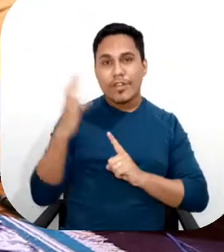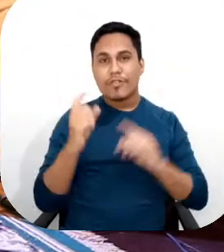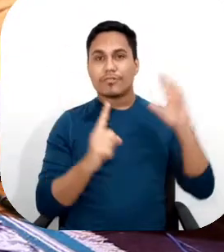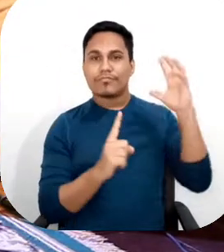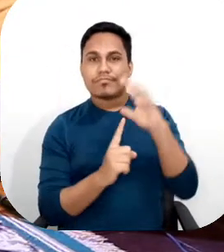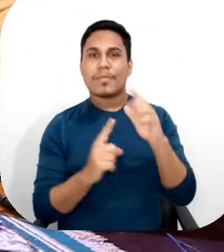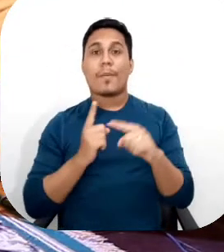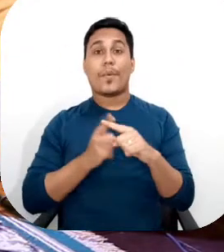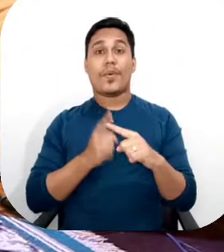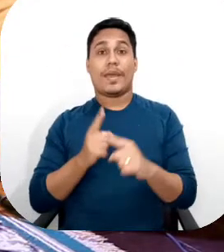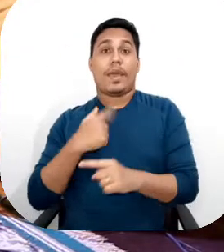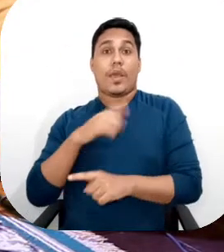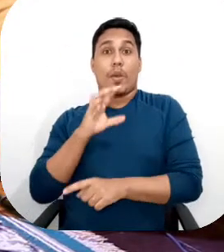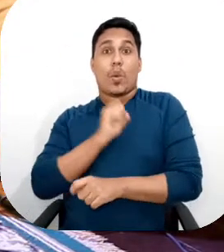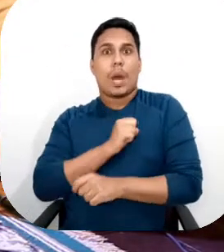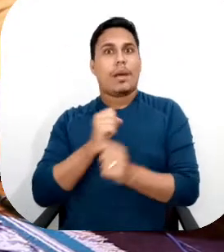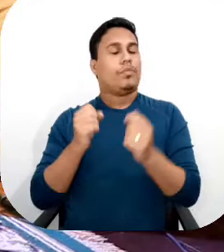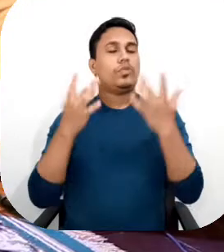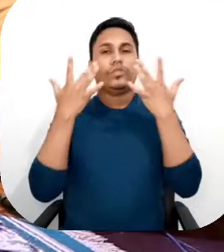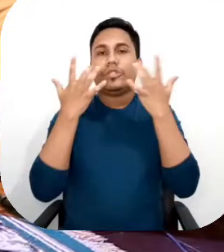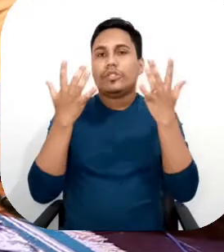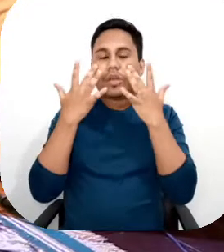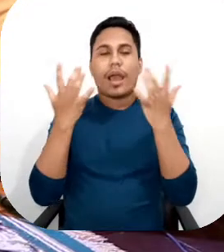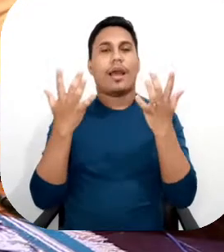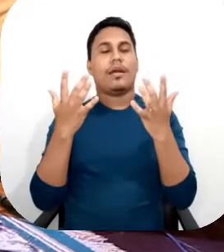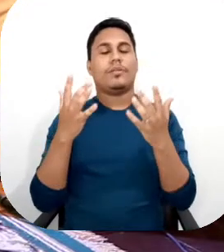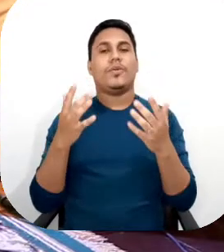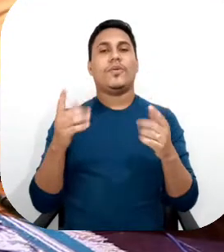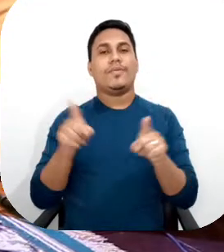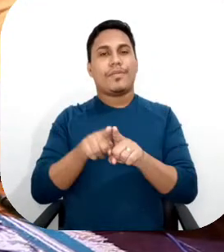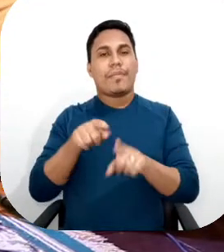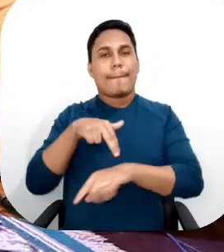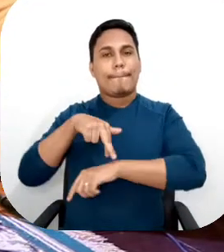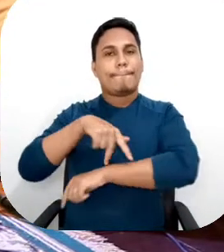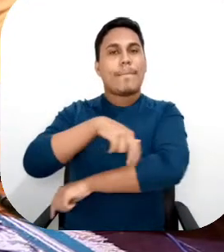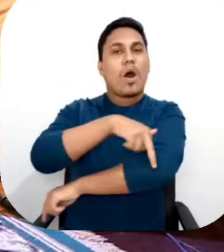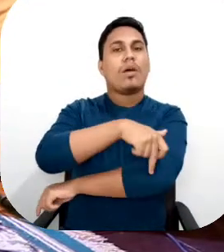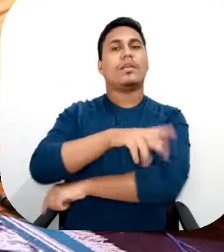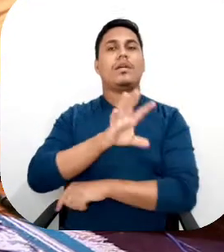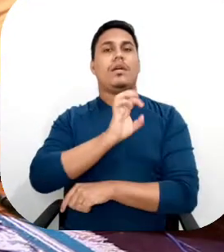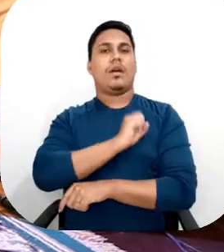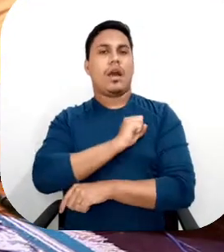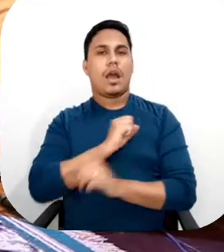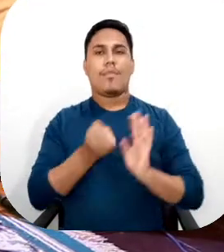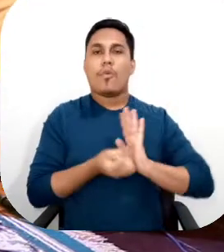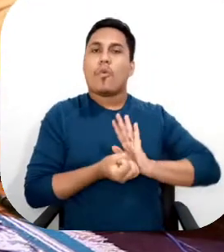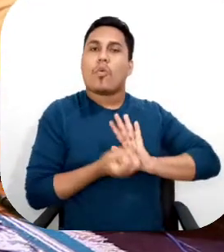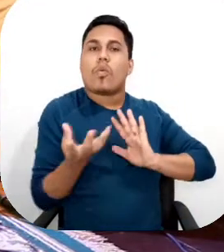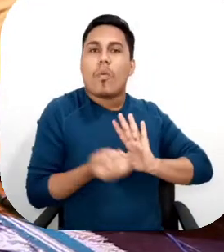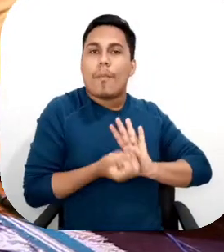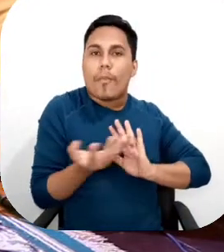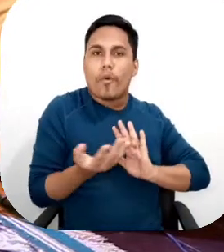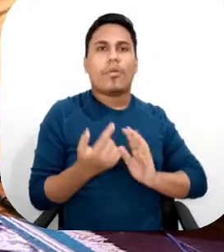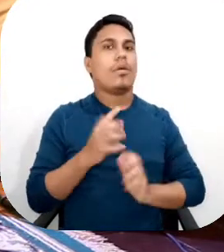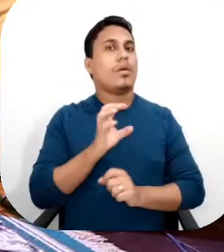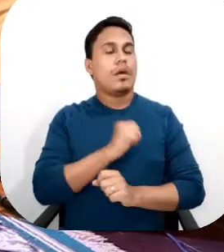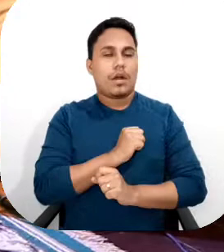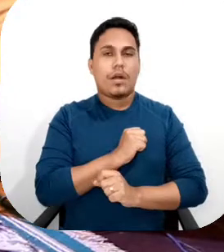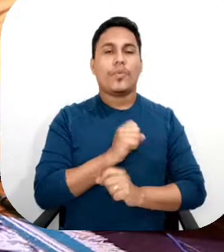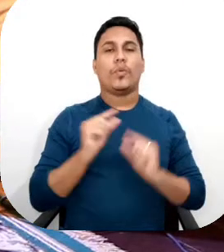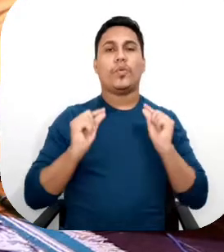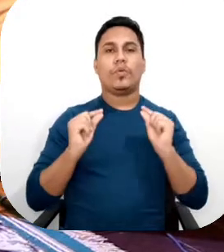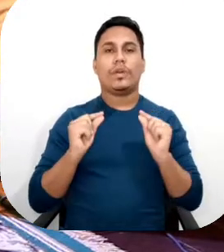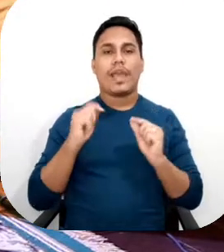amo moda, amo audiovisual, amo performar, amo compor. E tenho influências múltiplas, né? Construir essa